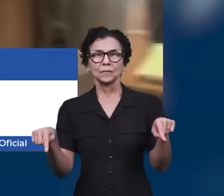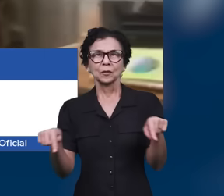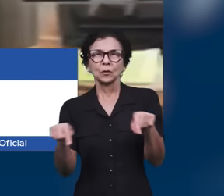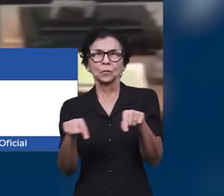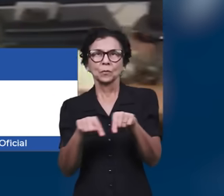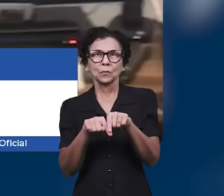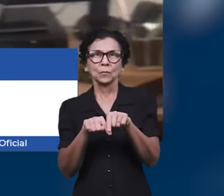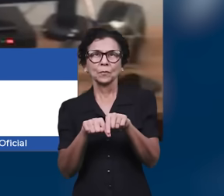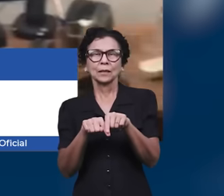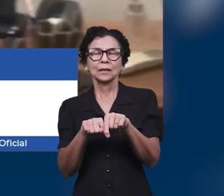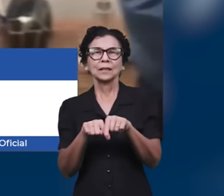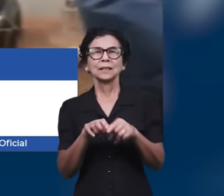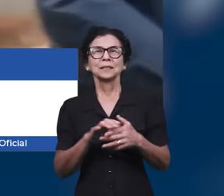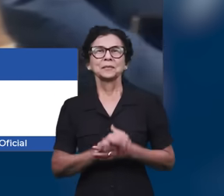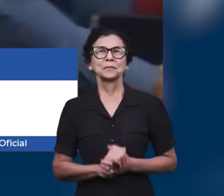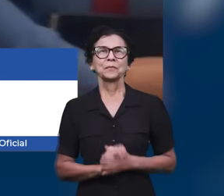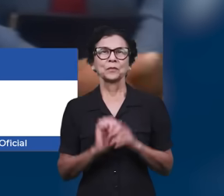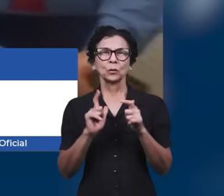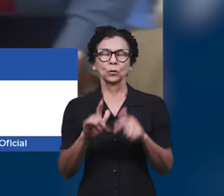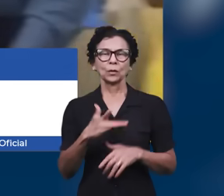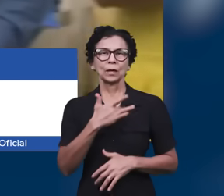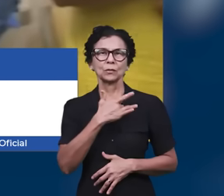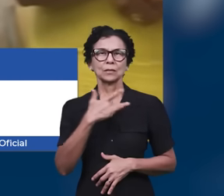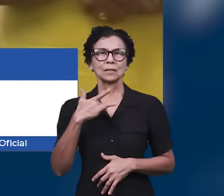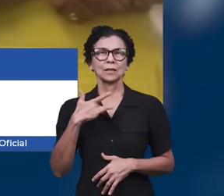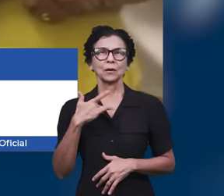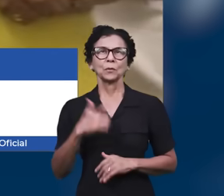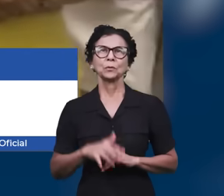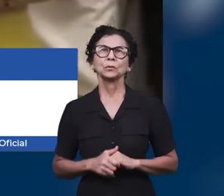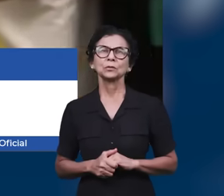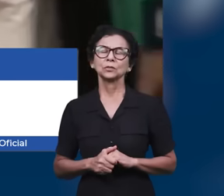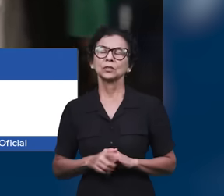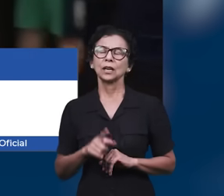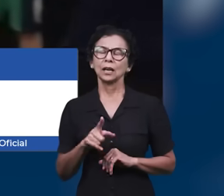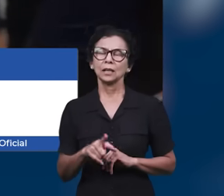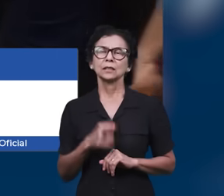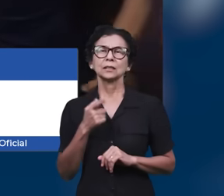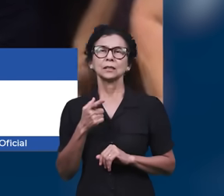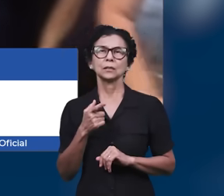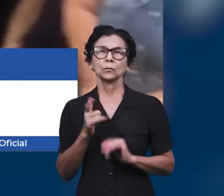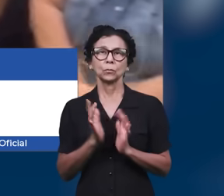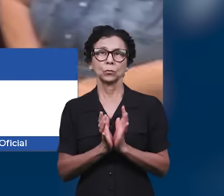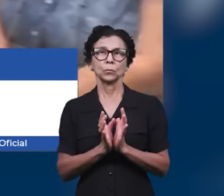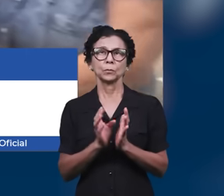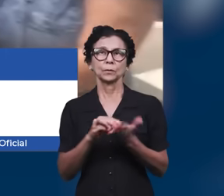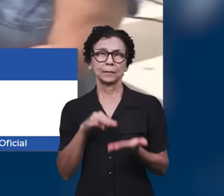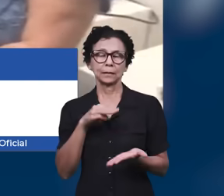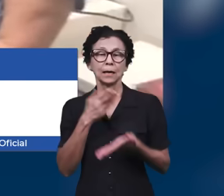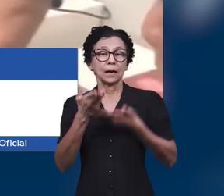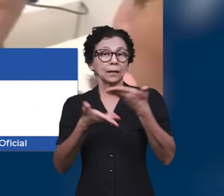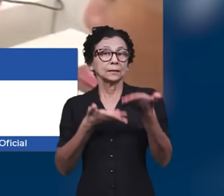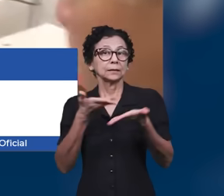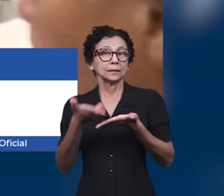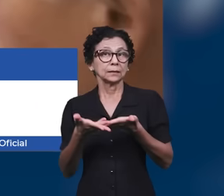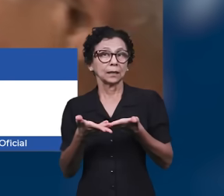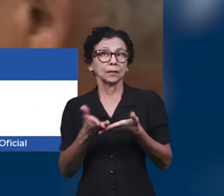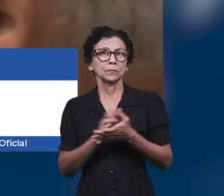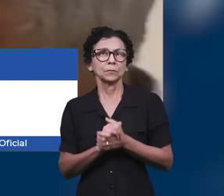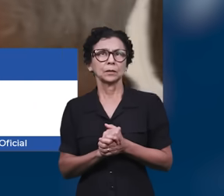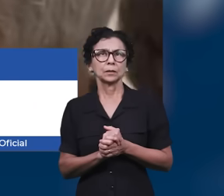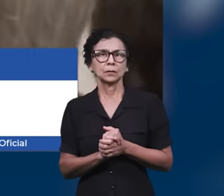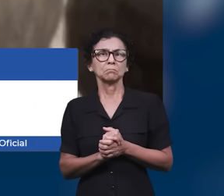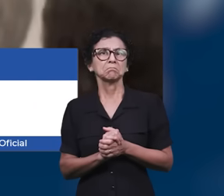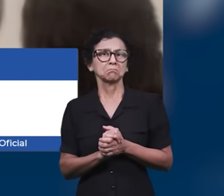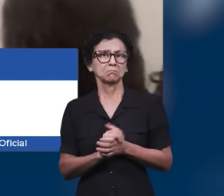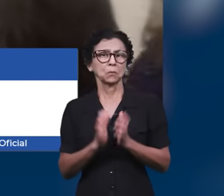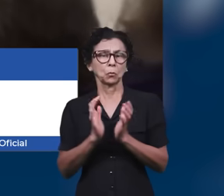de propriedade de uma irmã e onde a igreja de Apucarana dá assistência. O culto reuniu vários visitantes e